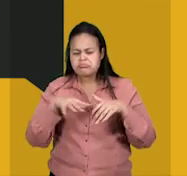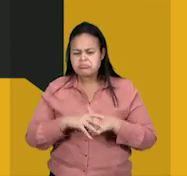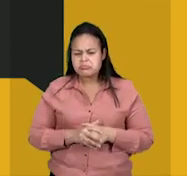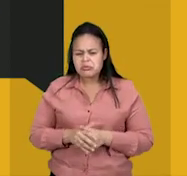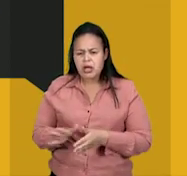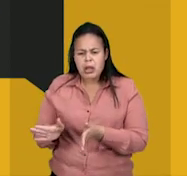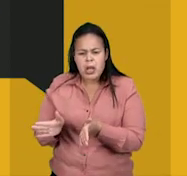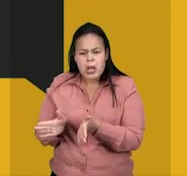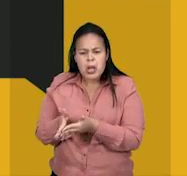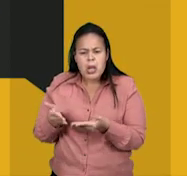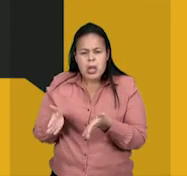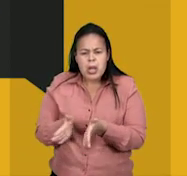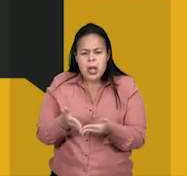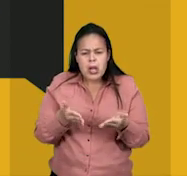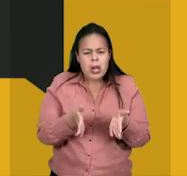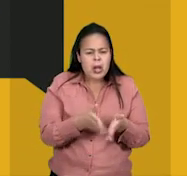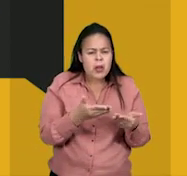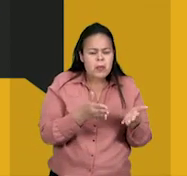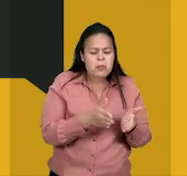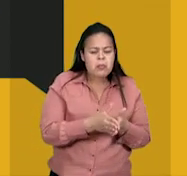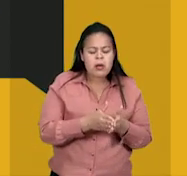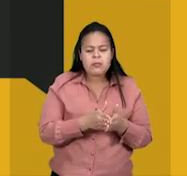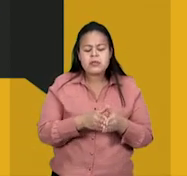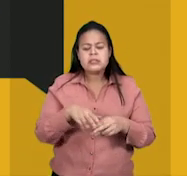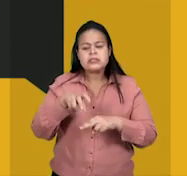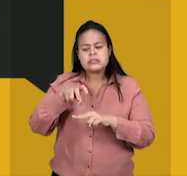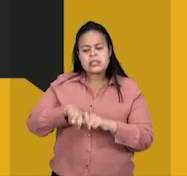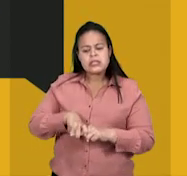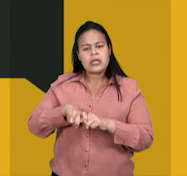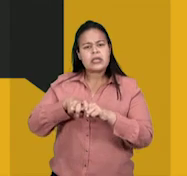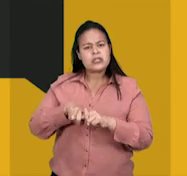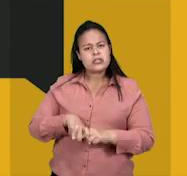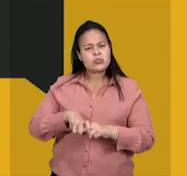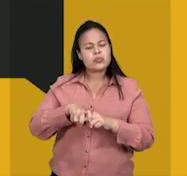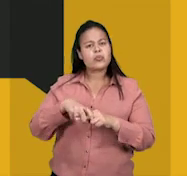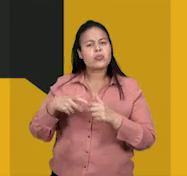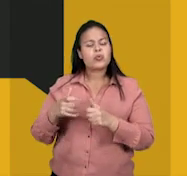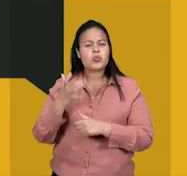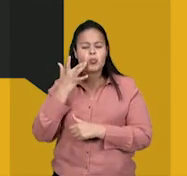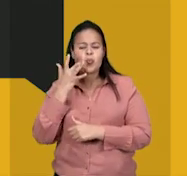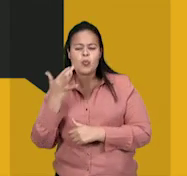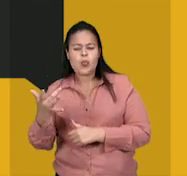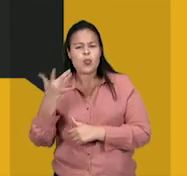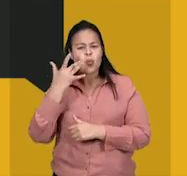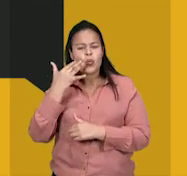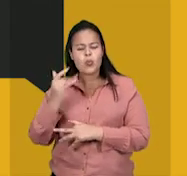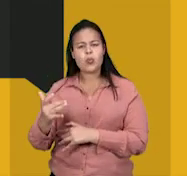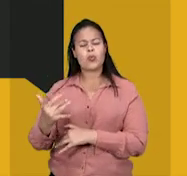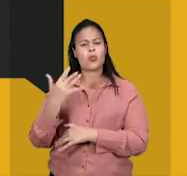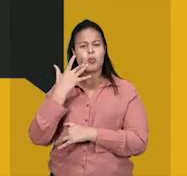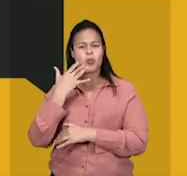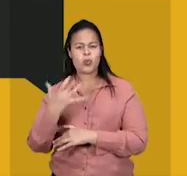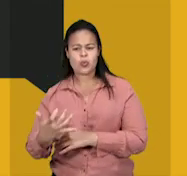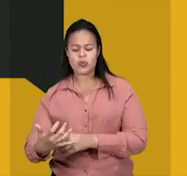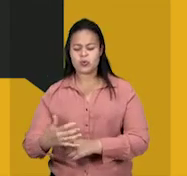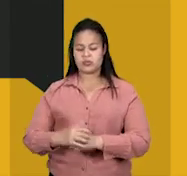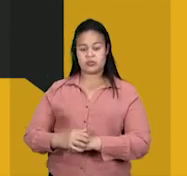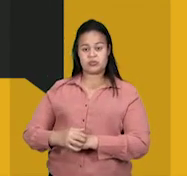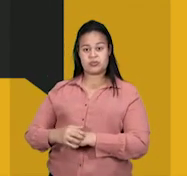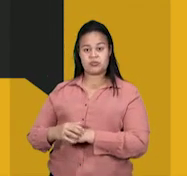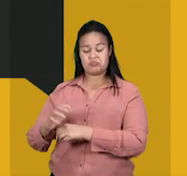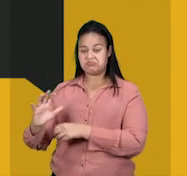de ouro, referindo-se às suas incomensuráveis riquezas naturais não